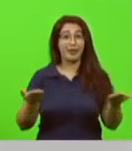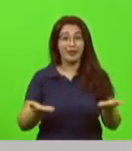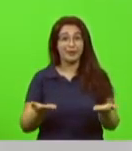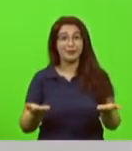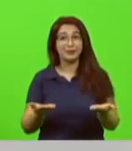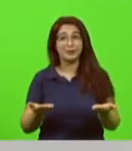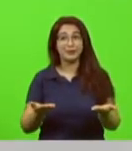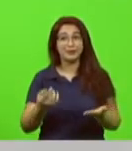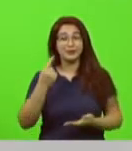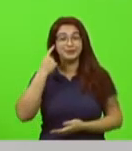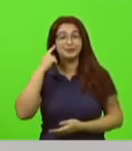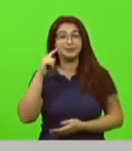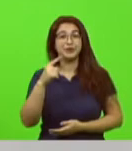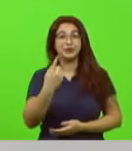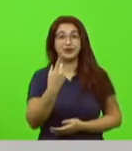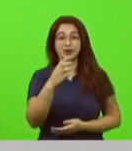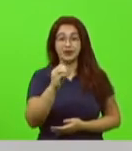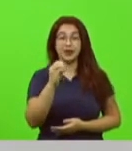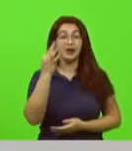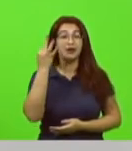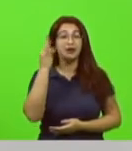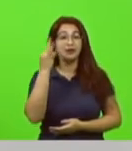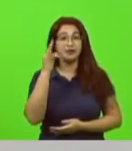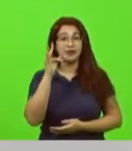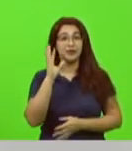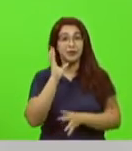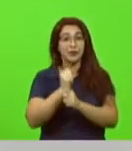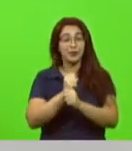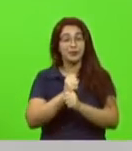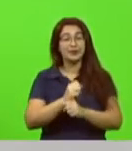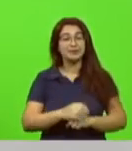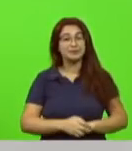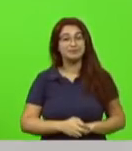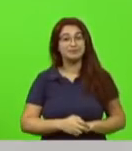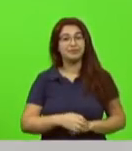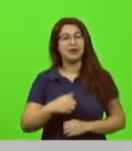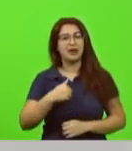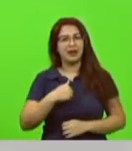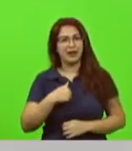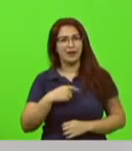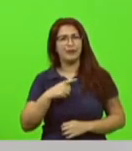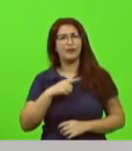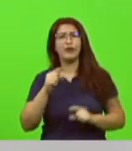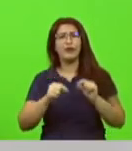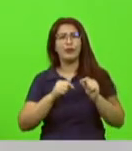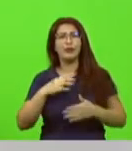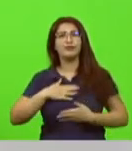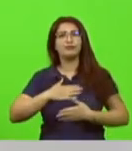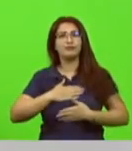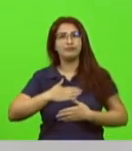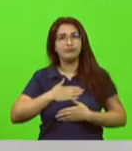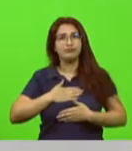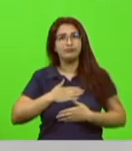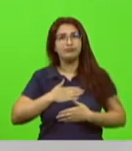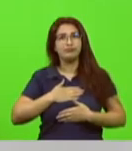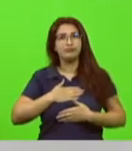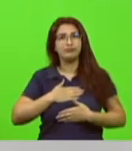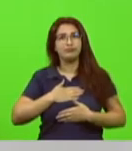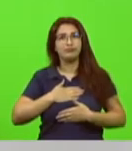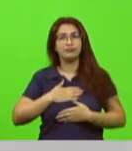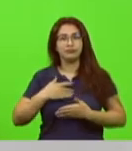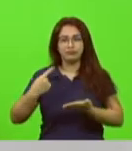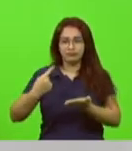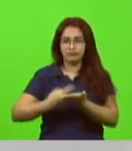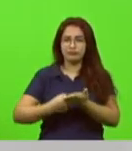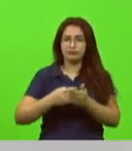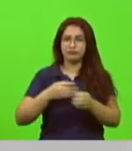10 de fevereiro. E eu tive a satisfação, a grata satisfação, de me filiar a este partido